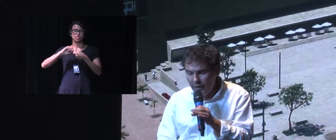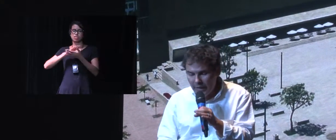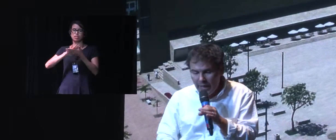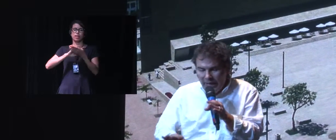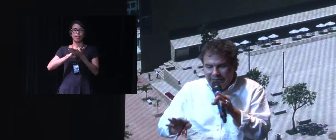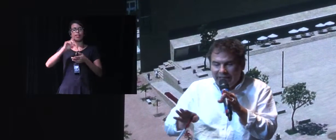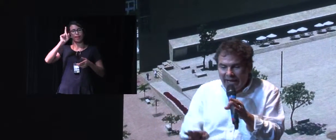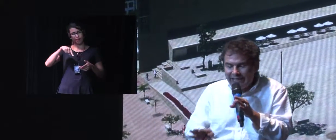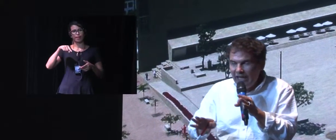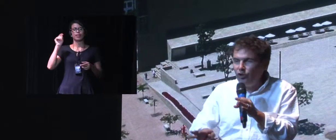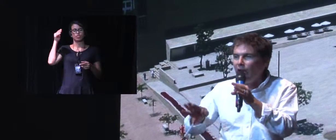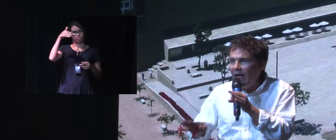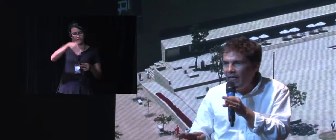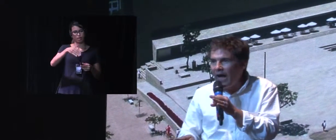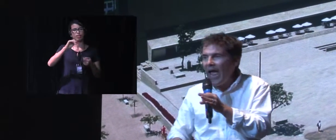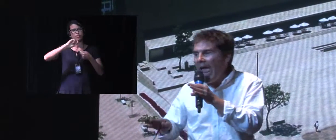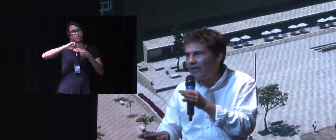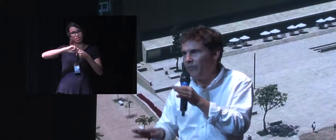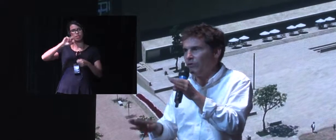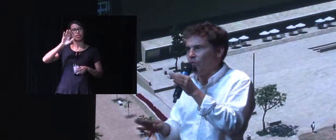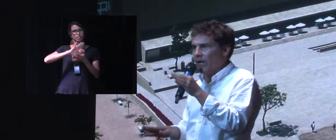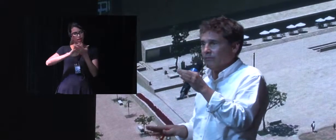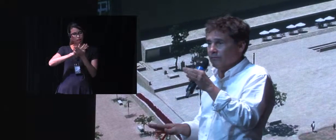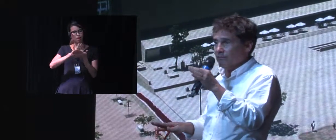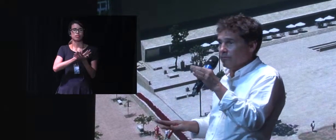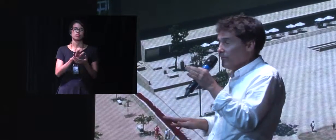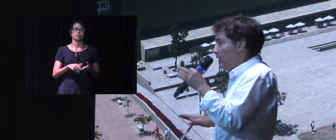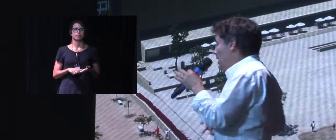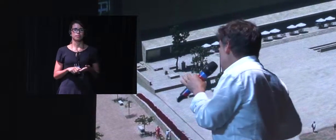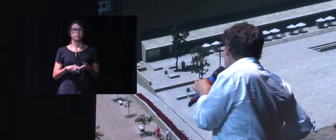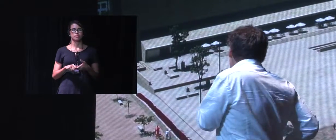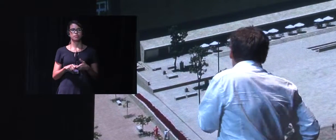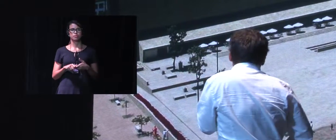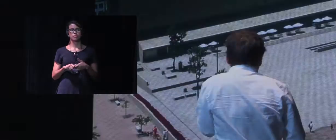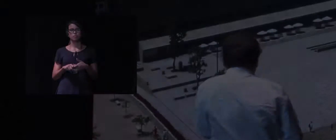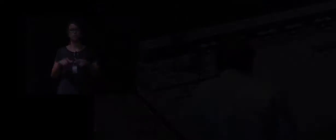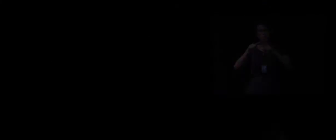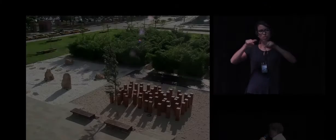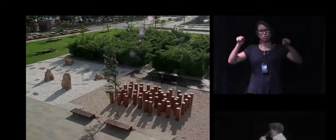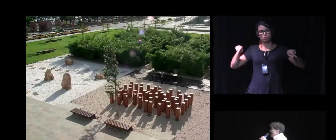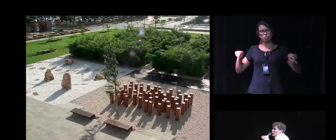desfrutar, para lazer, onde não fazer nada é a filosofia.